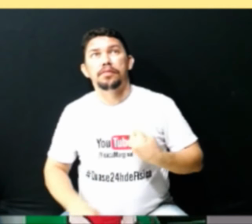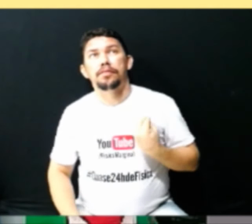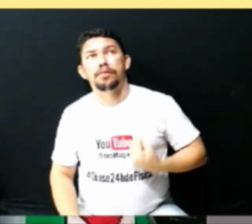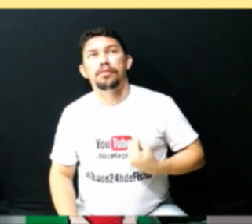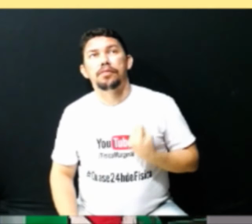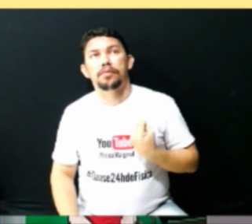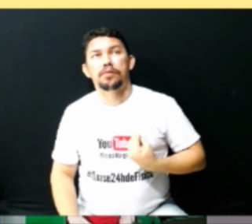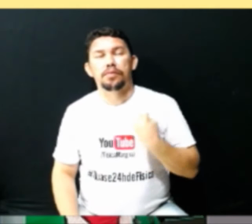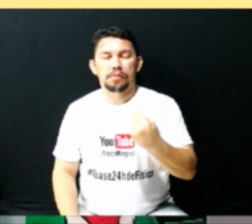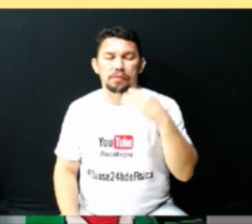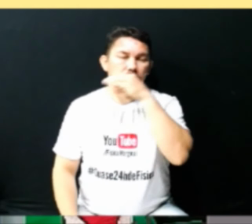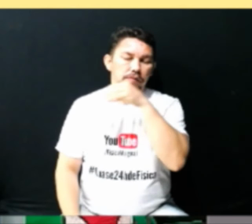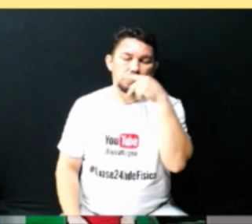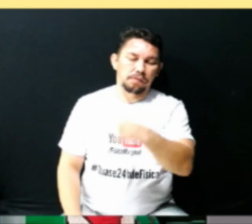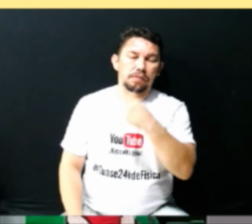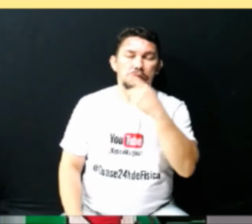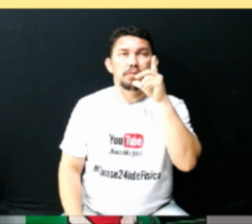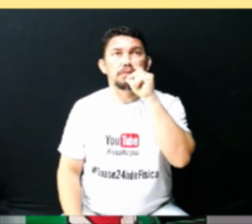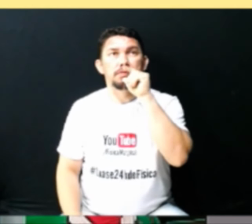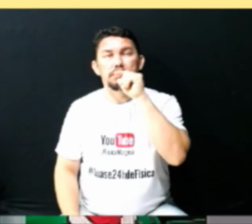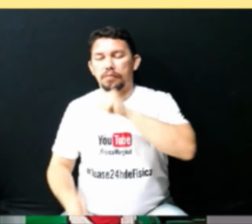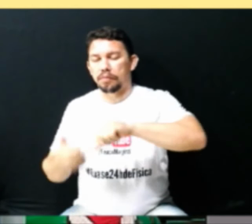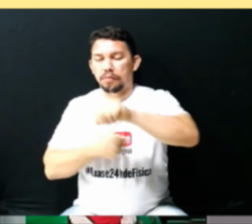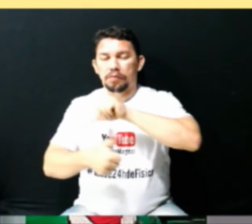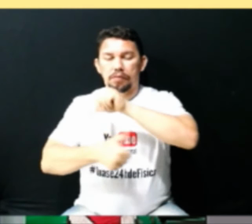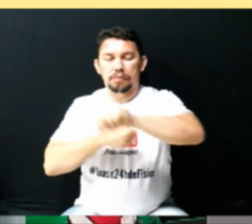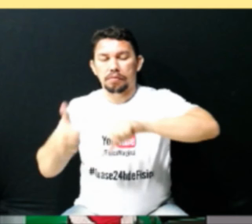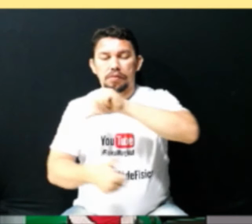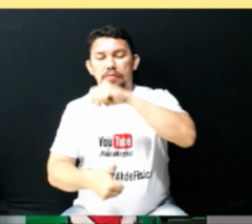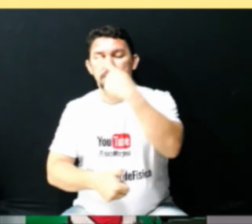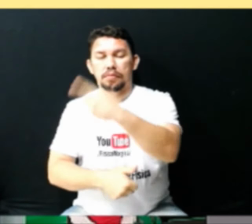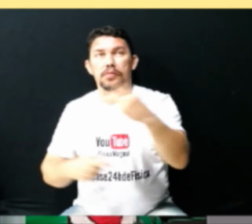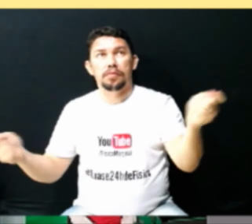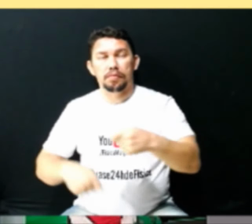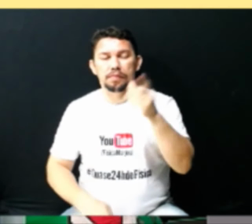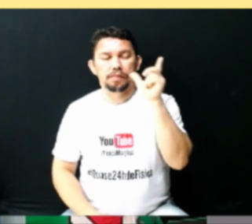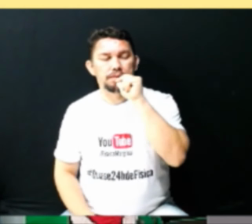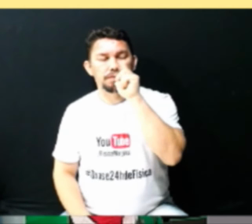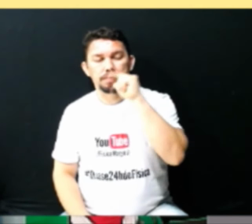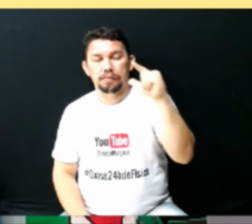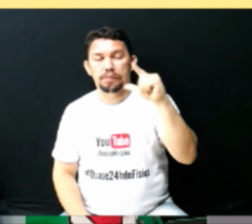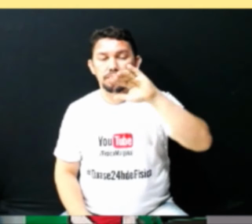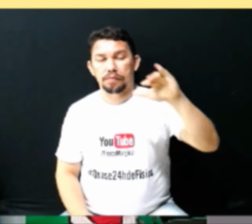a água. Eu posso trocar, ao invés de utilizar a água, eu posso utilizar uma lâmpada.